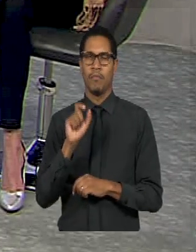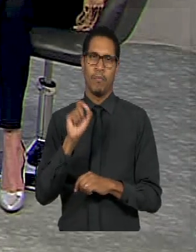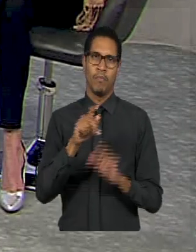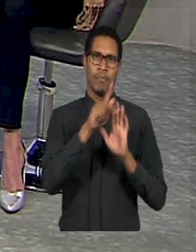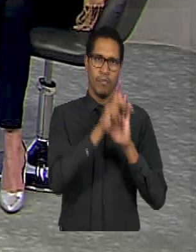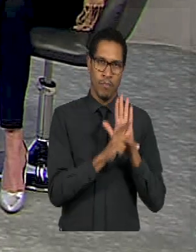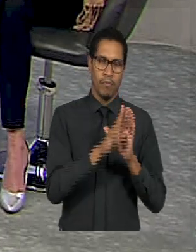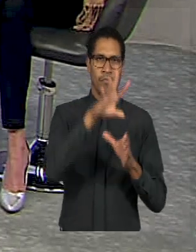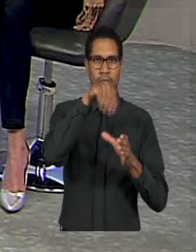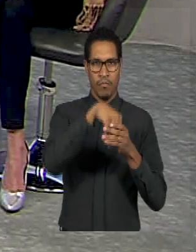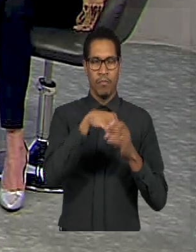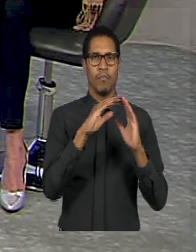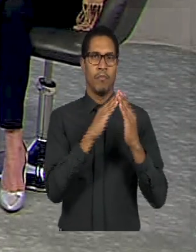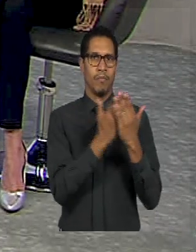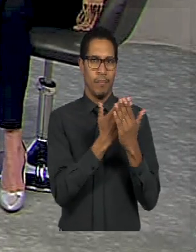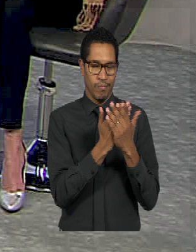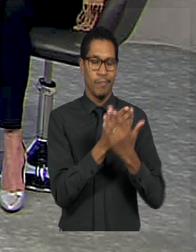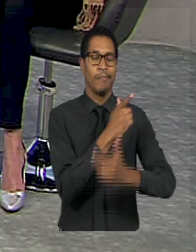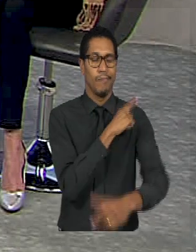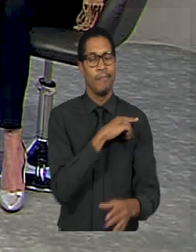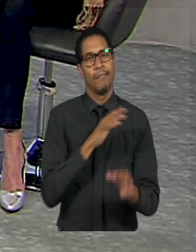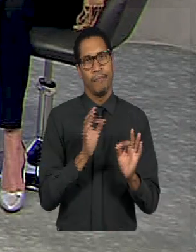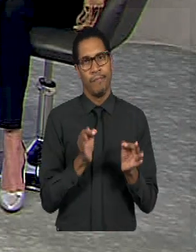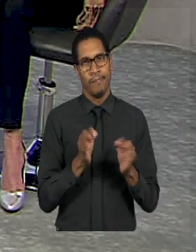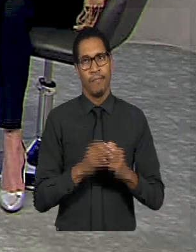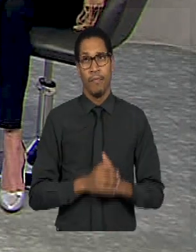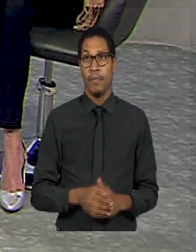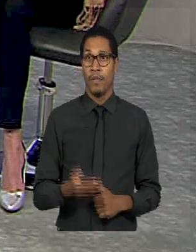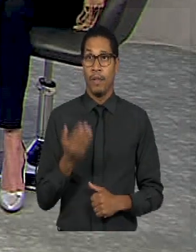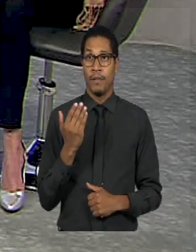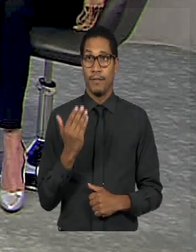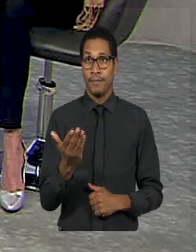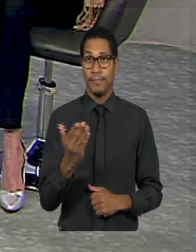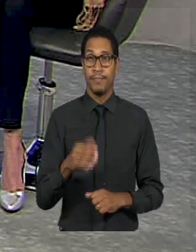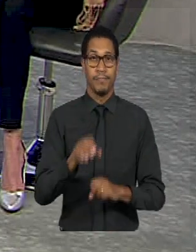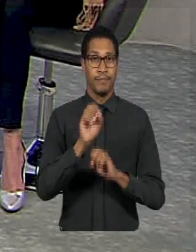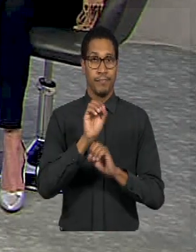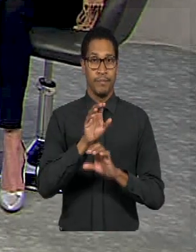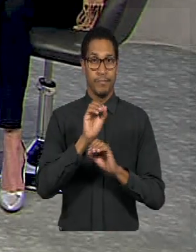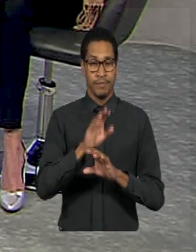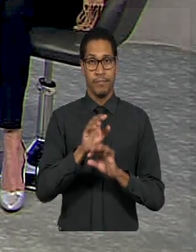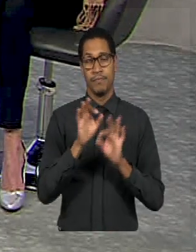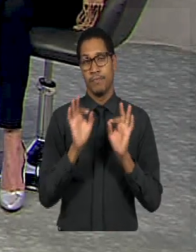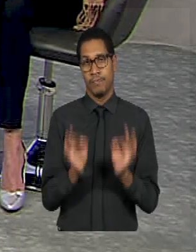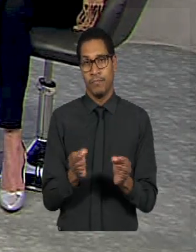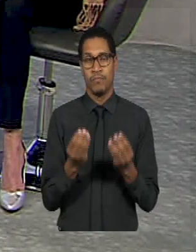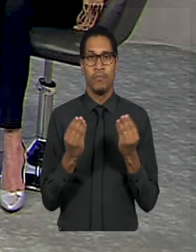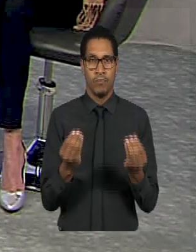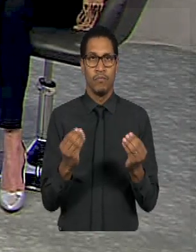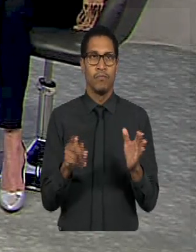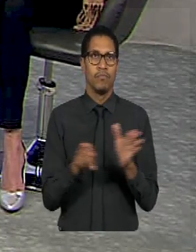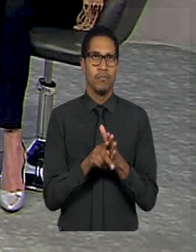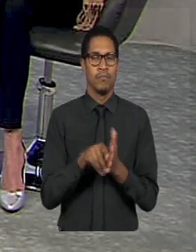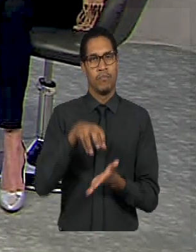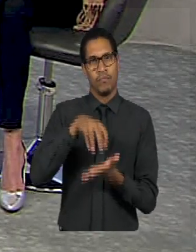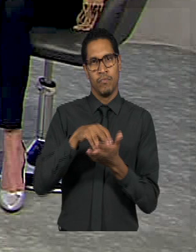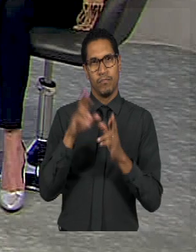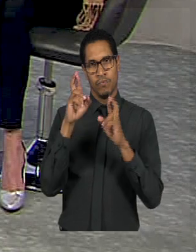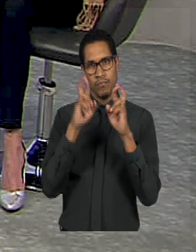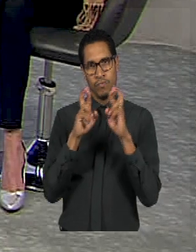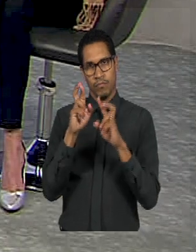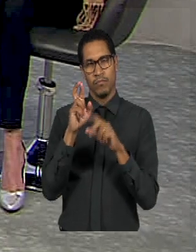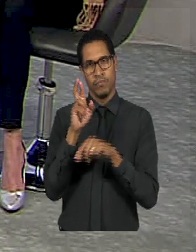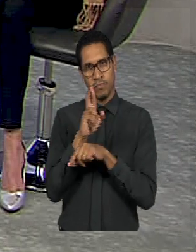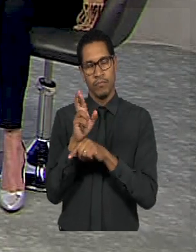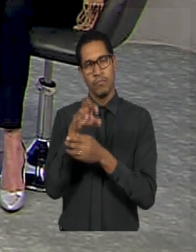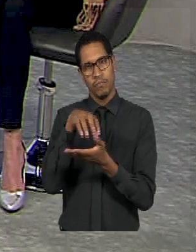as escolas. Sim. Que é implantado nas escolas. E esse projeto Educa, ele é do observatório. Sim. Existem